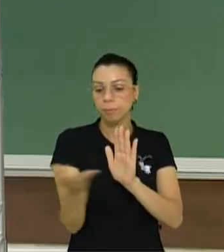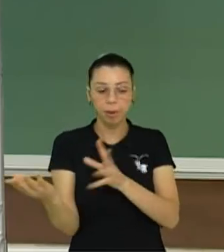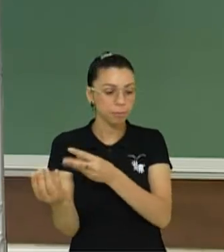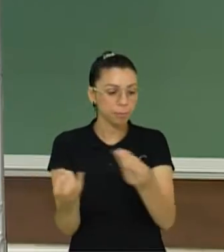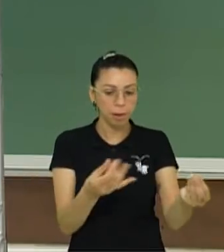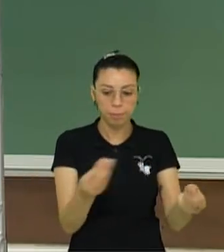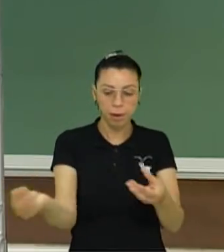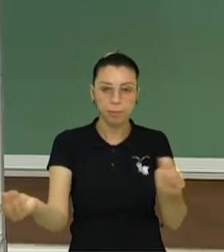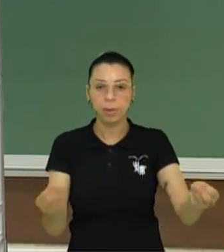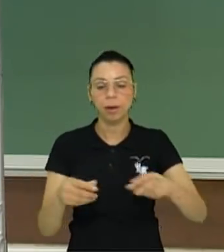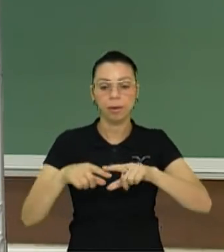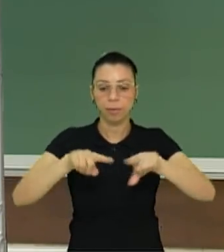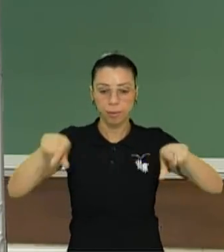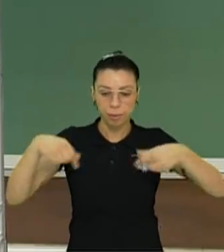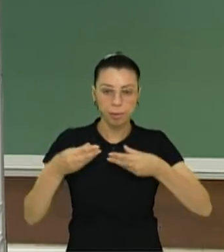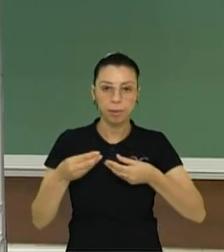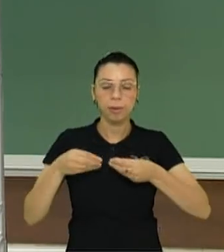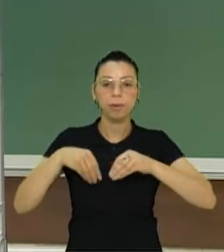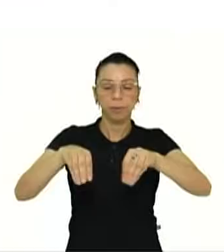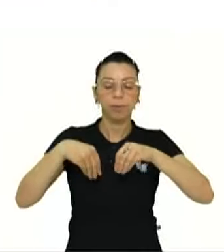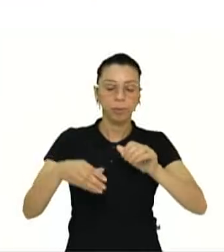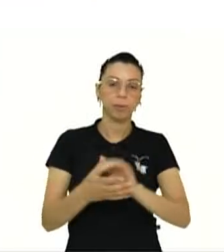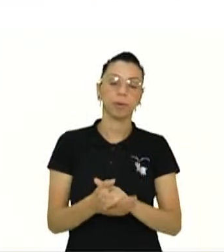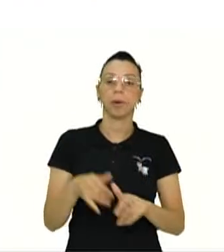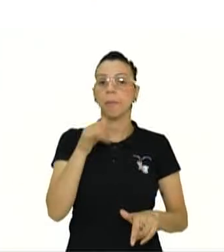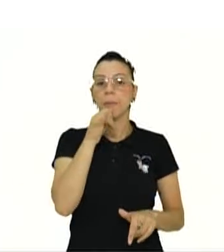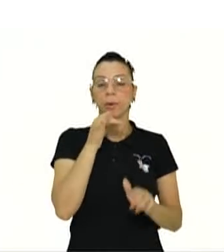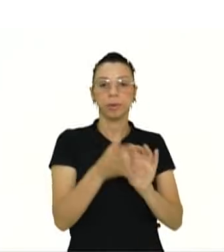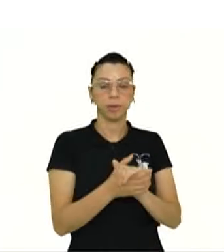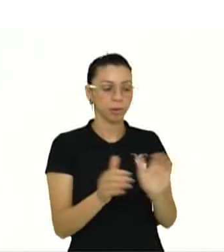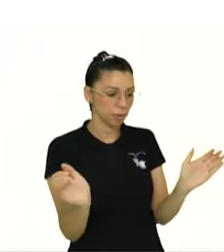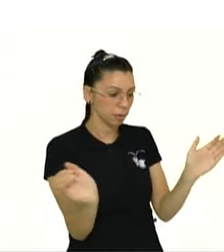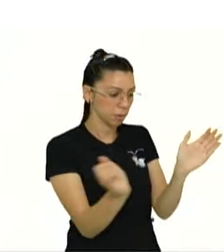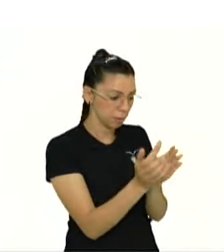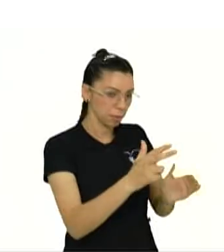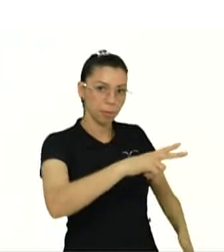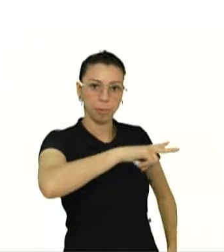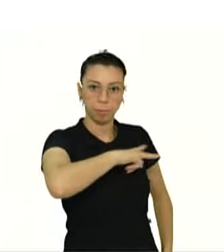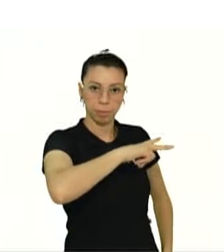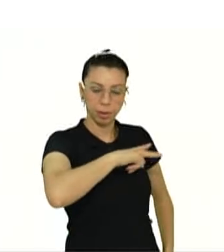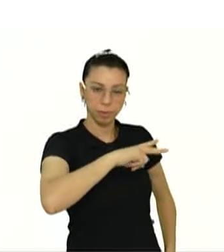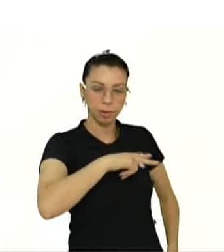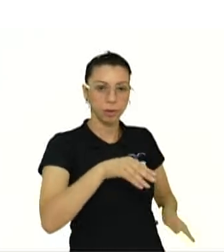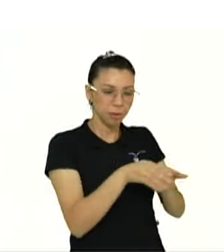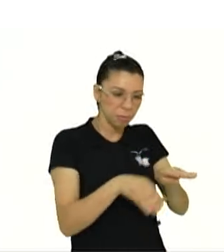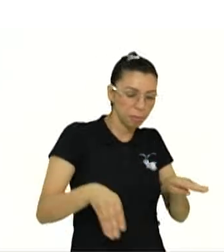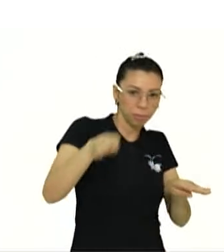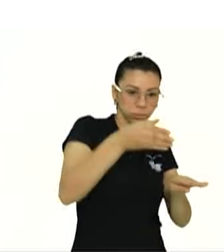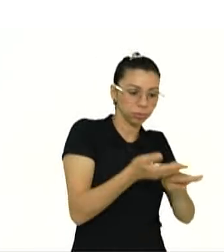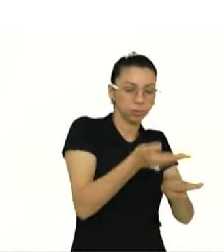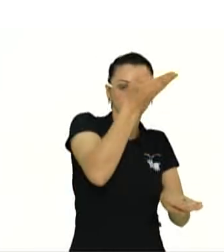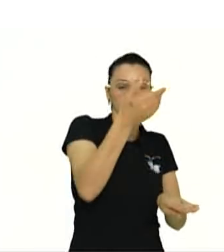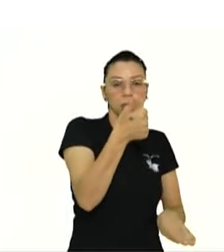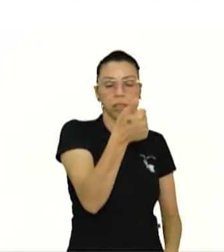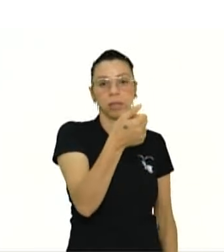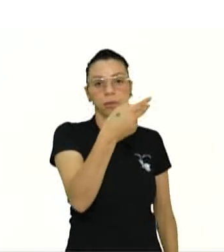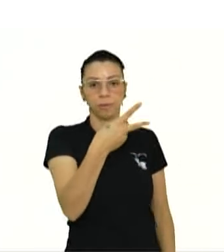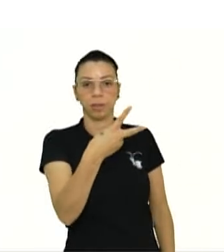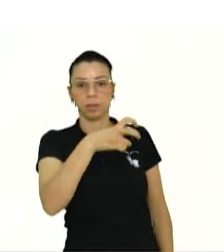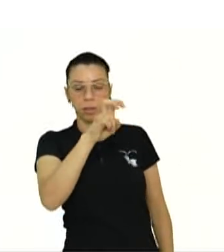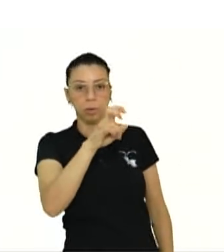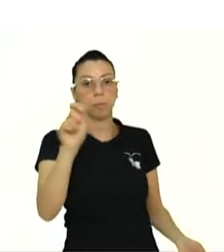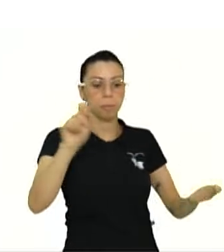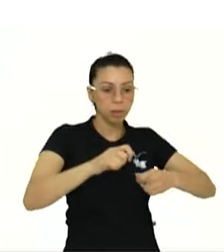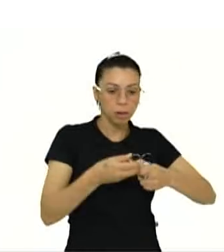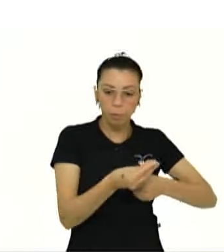que excedesse as propriedades dos patrícios passar 125 hectares, tinha que